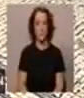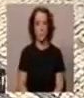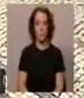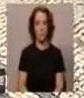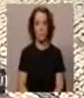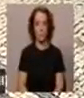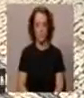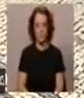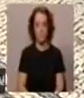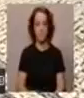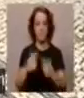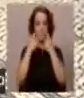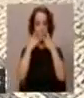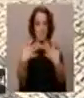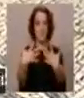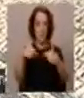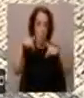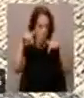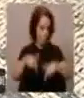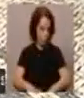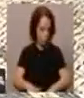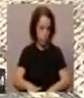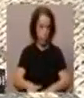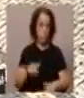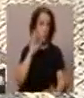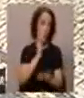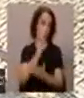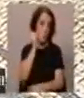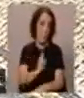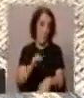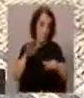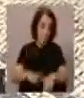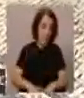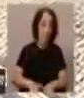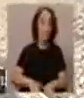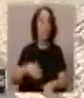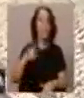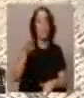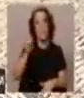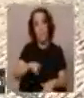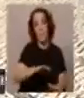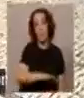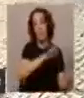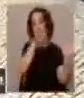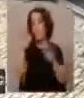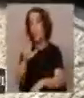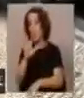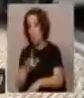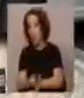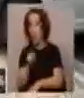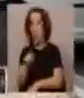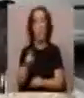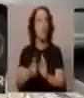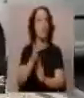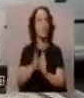O primeiro dado que há a salientar desde já, e neste que é o último dia de greve, então meio-dia da concentração em Lisboa, é de que as urgências do Hospital